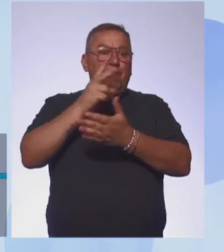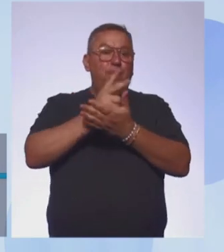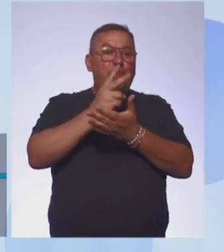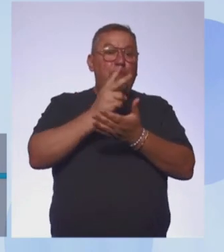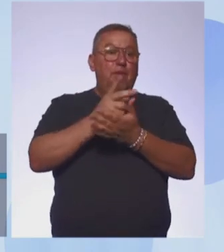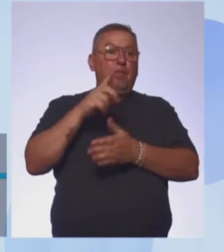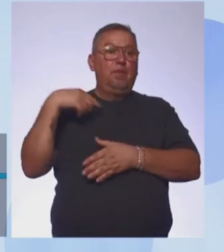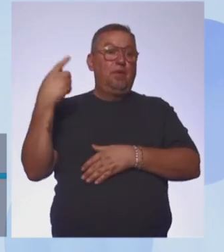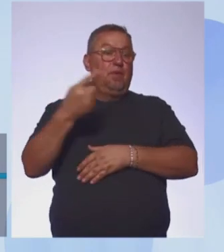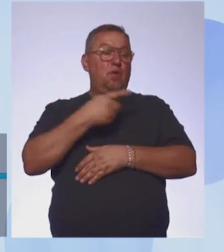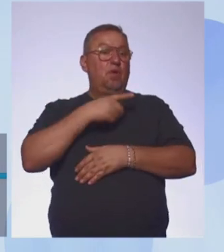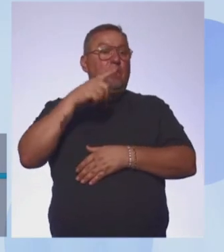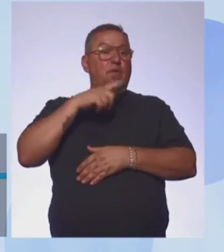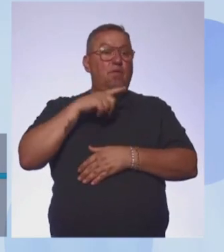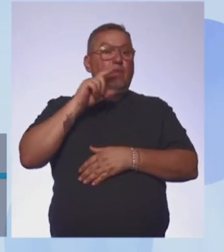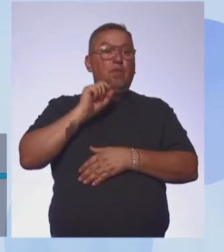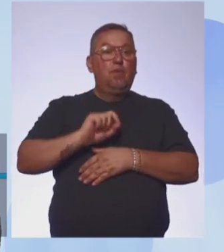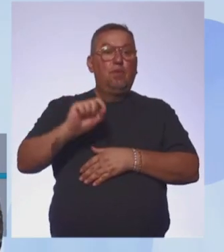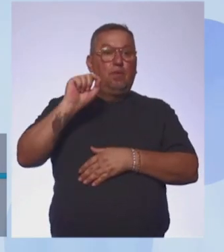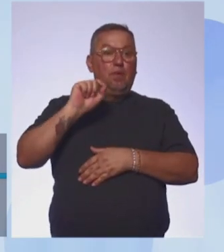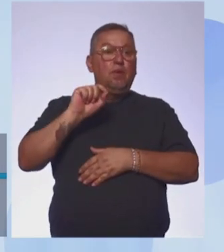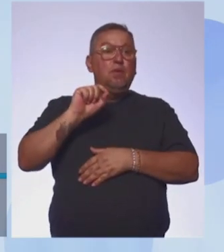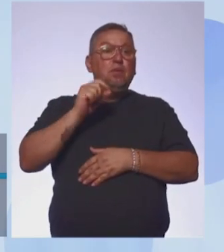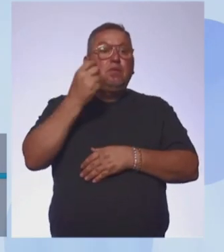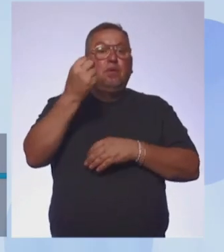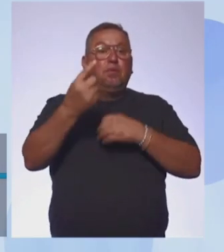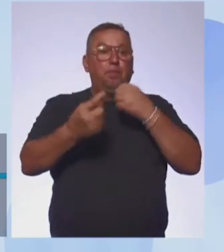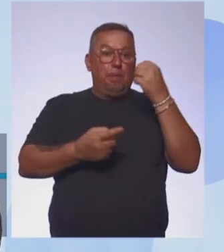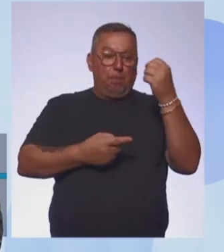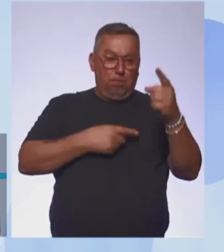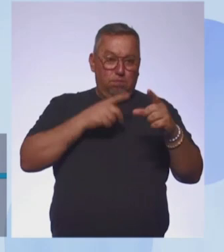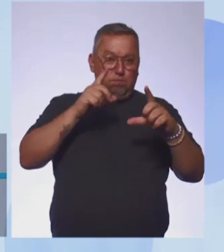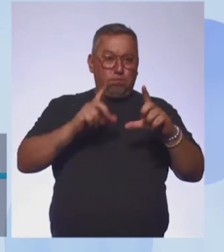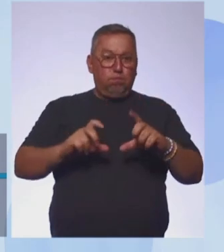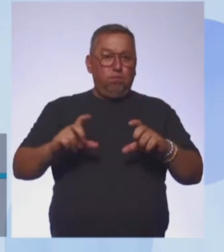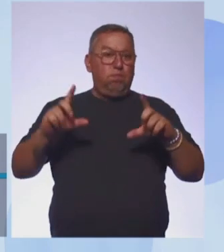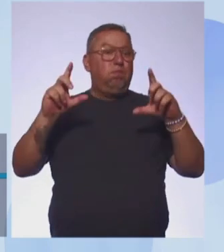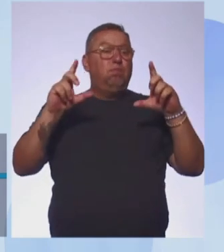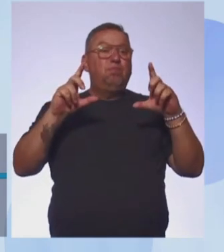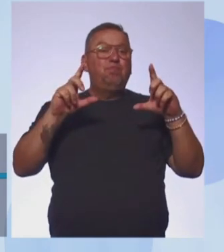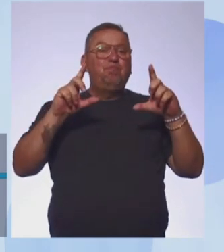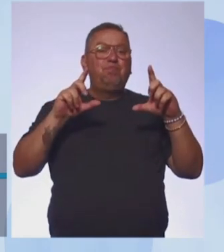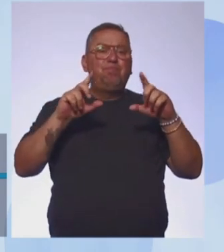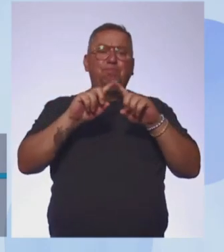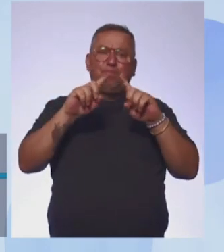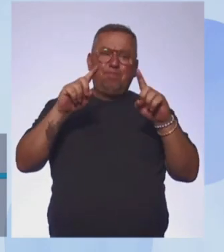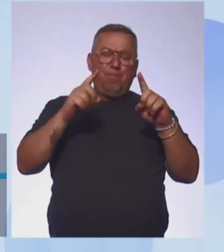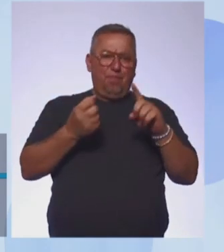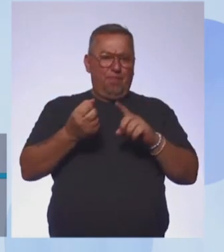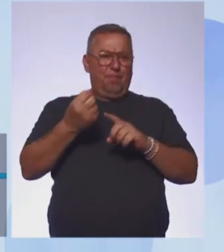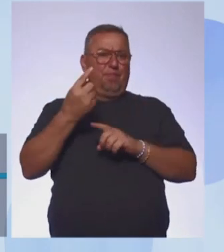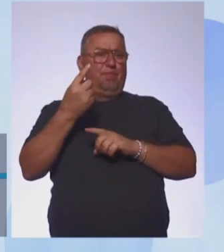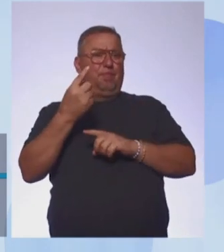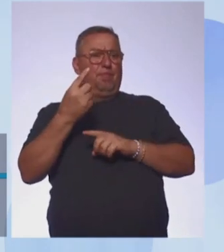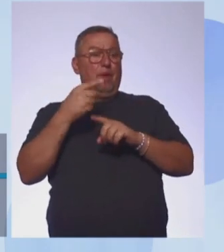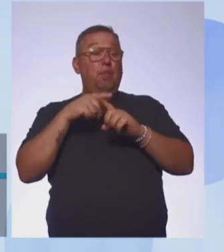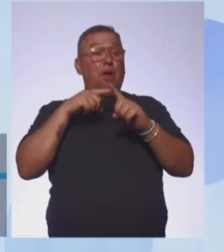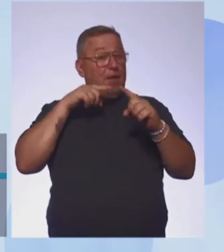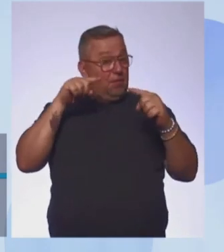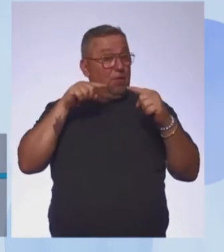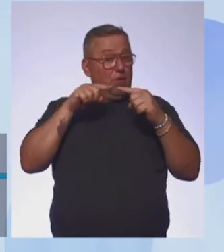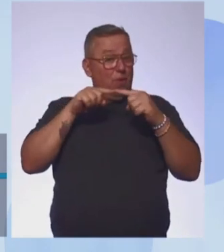que nós tivéssemos ali algumas fotos que chocassem um pouco mais, mas essa era a